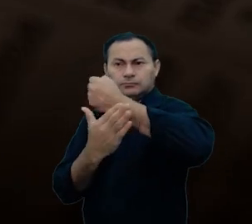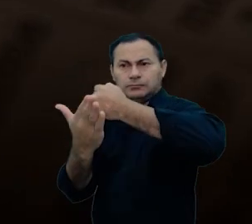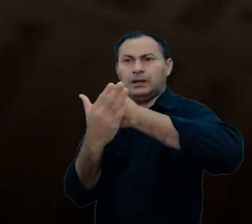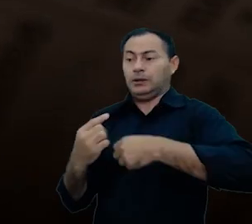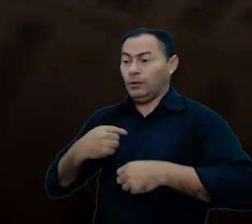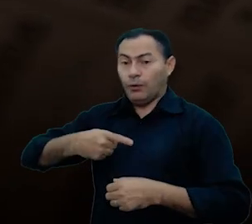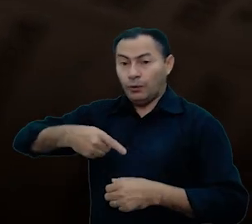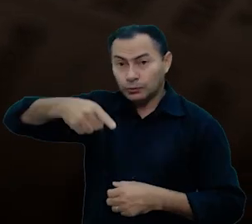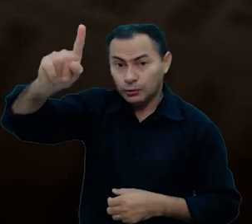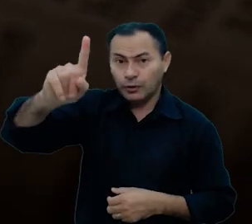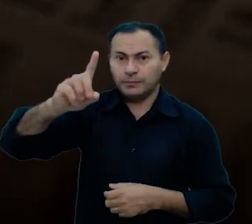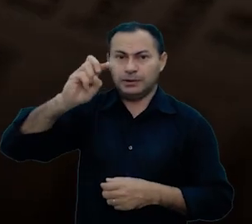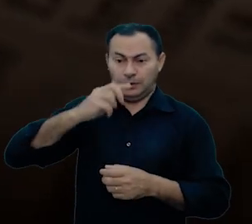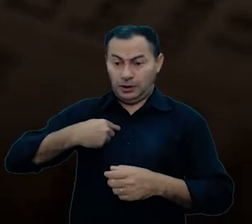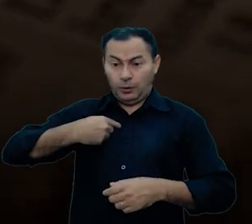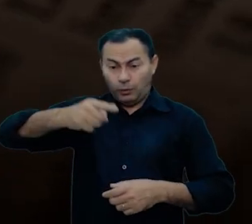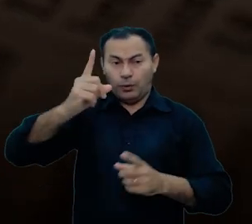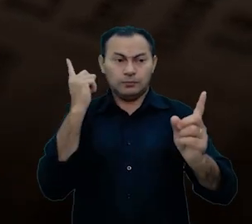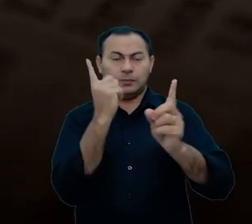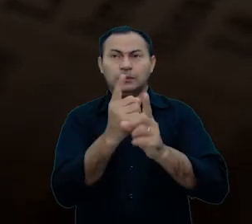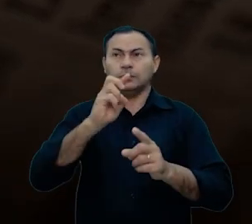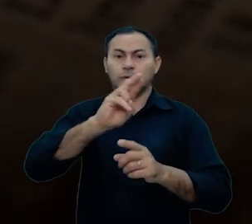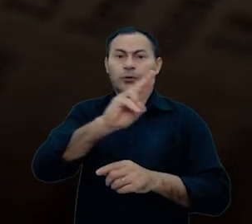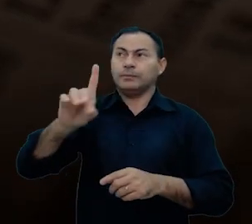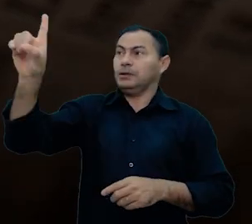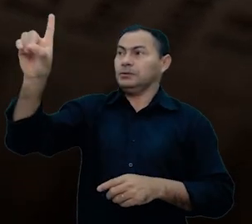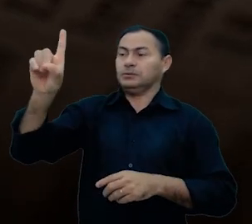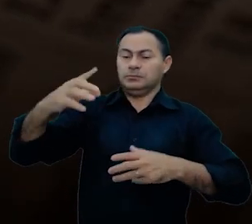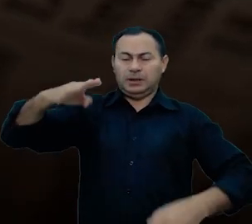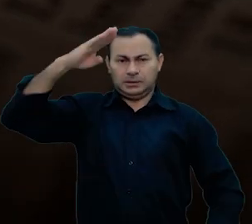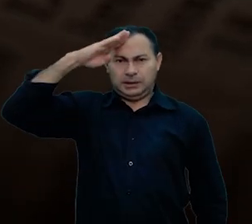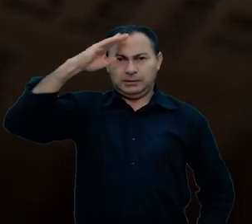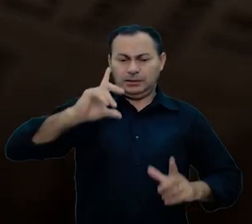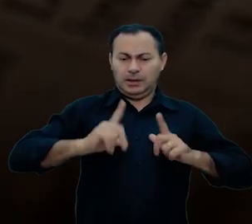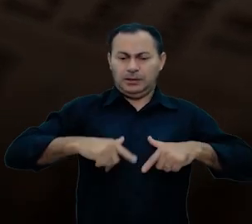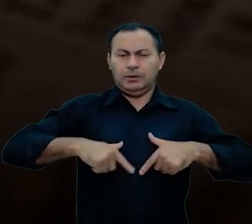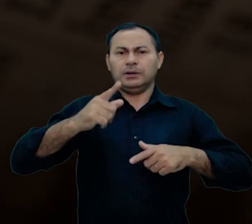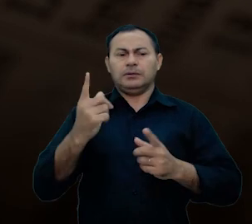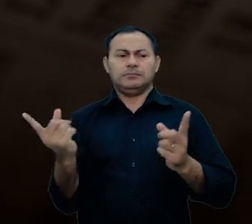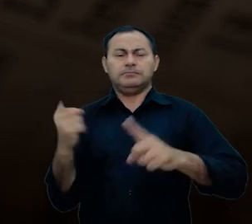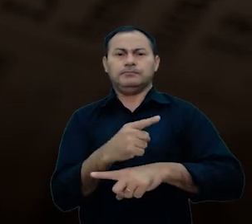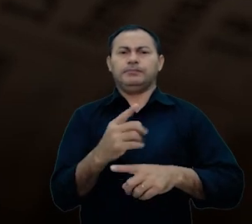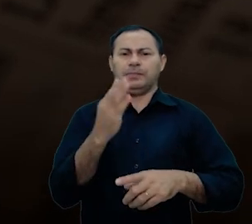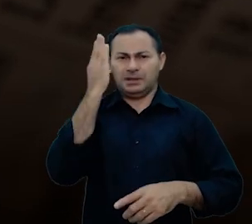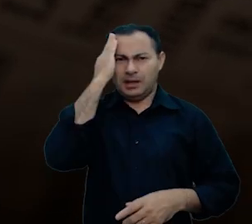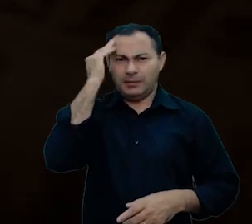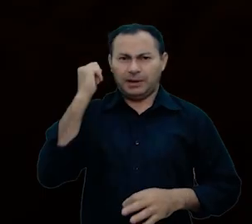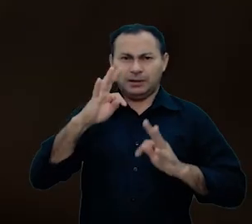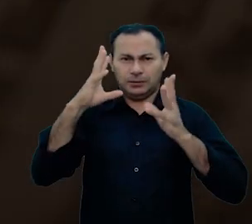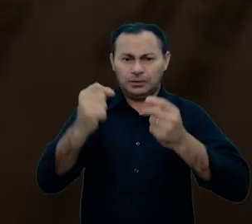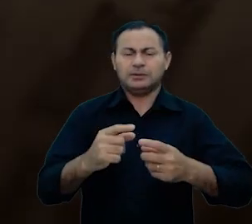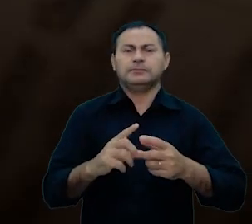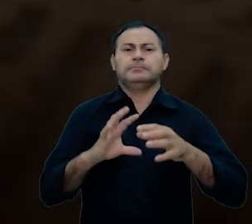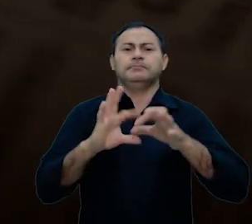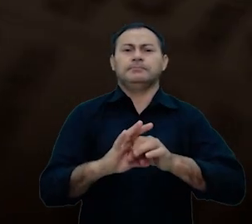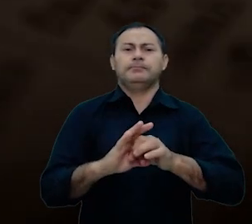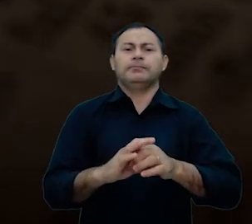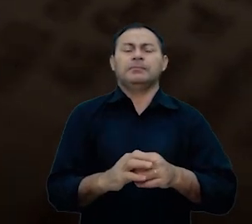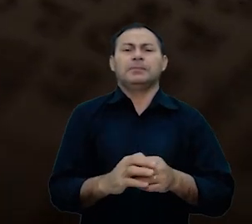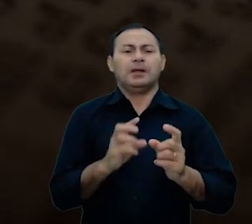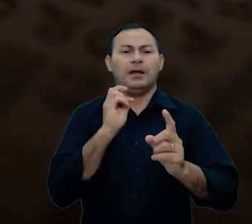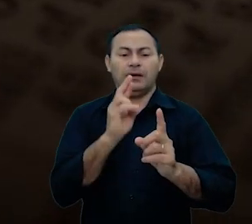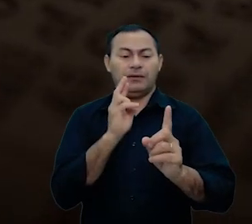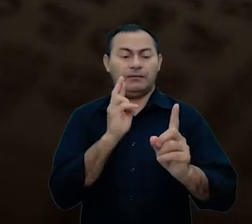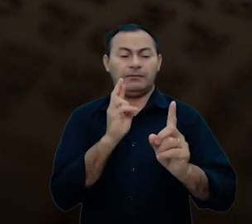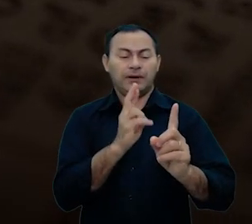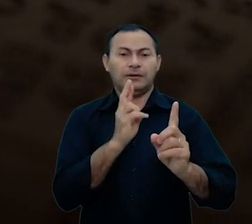do Senhor dos Exércitos, o Deus dos Exércitos de Israel, a quem tu tens afrontado. Saberá toda essa congregação, se